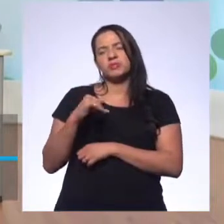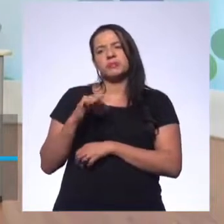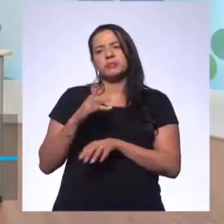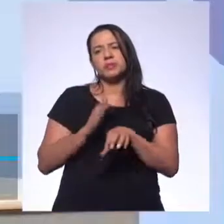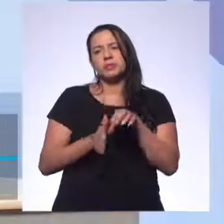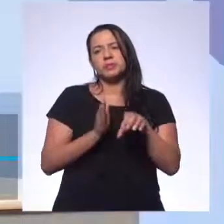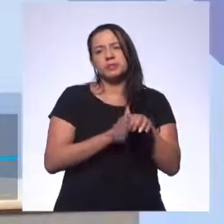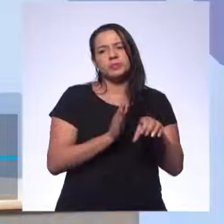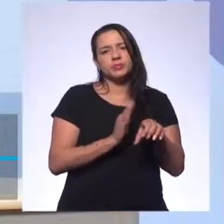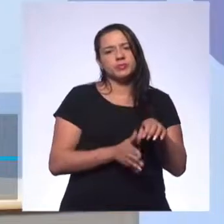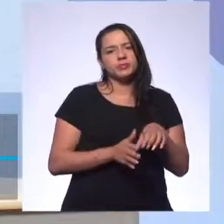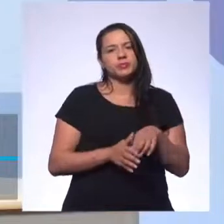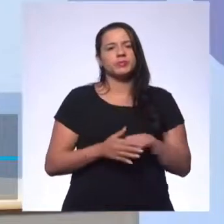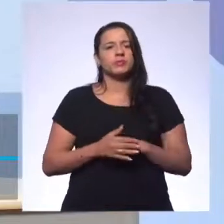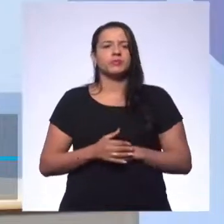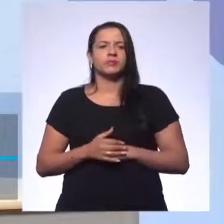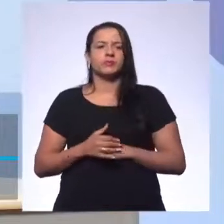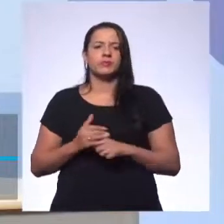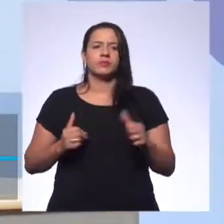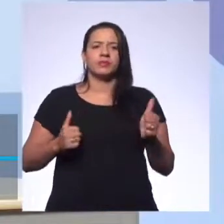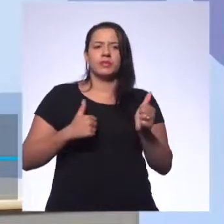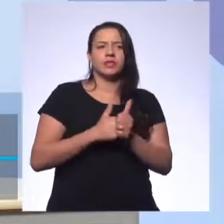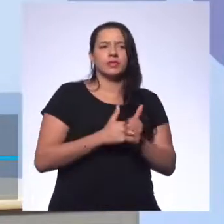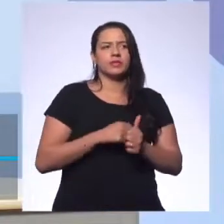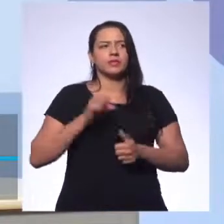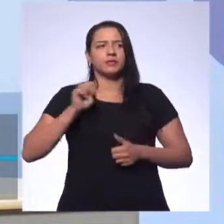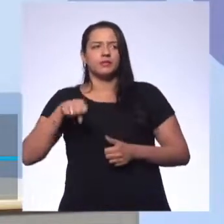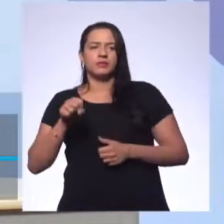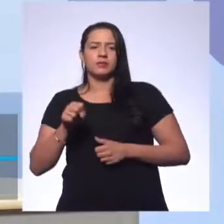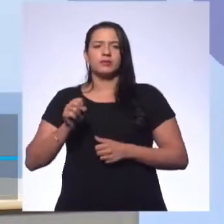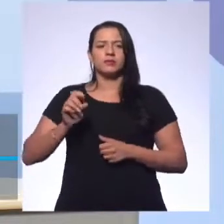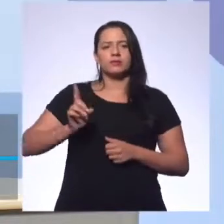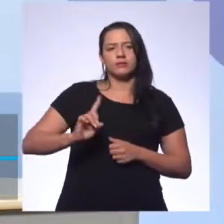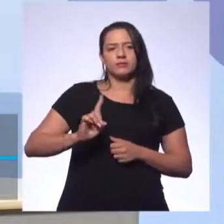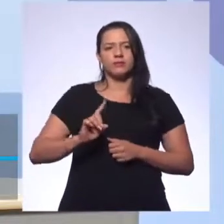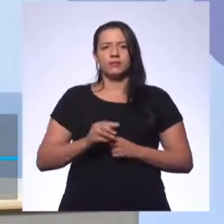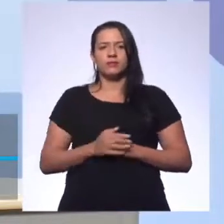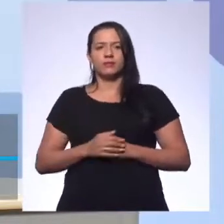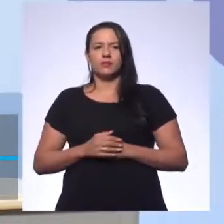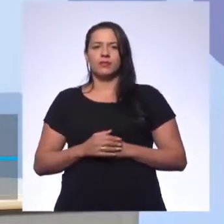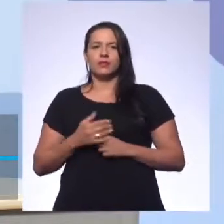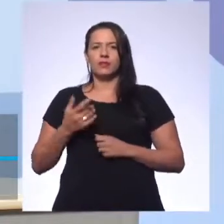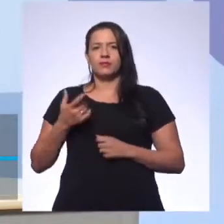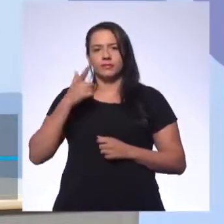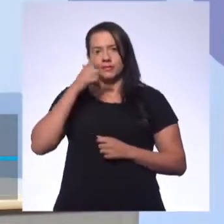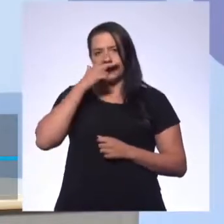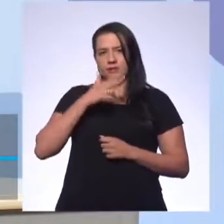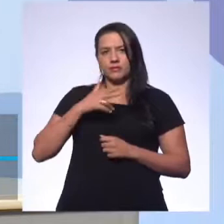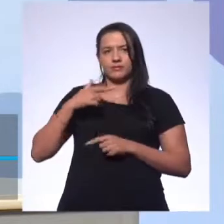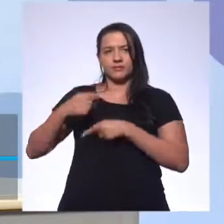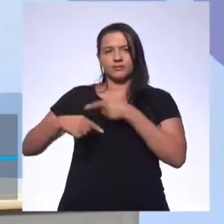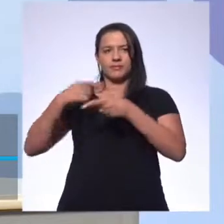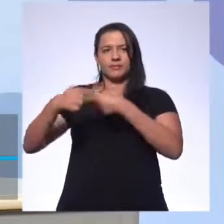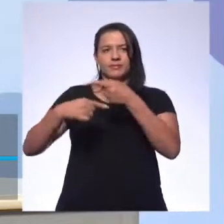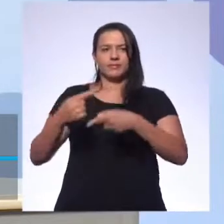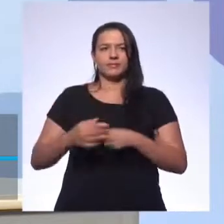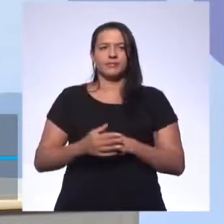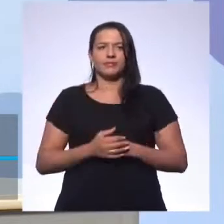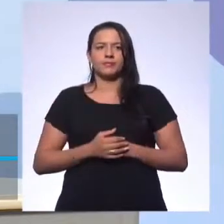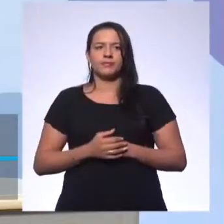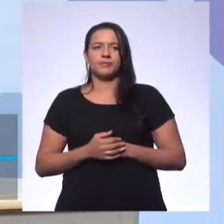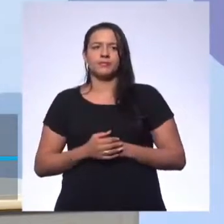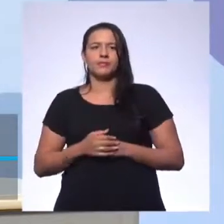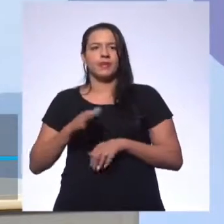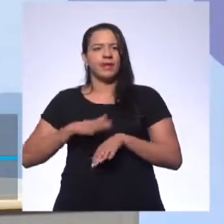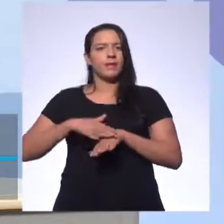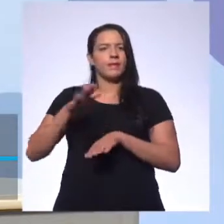ia vir na sua cabeça? Melancia e melão são próximos do pepino? Os três ali, eles são parentes, você acha? Eu acho que o melão e o pepino são mais parentes que com a melancia, não?